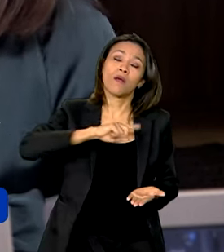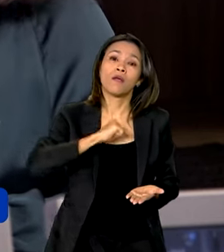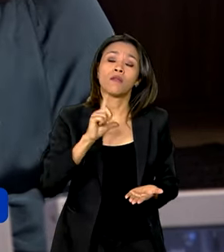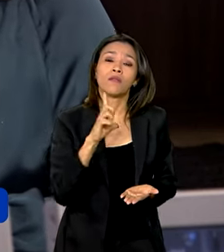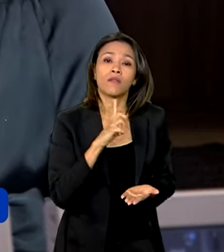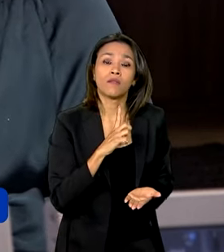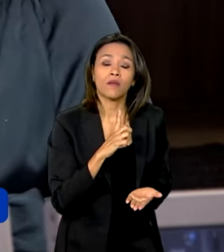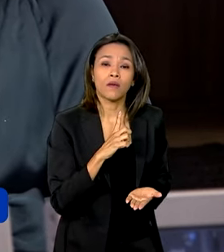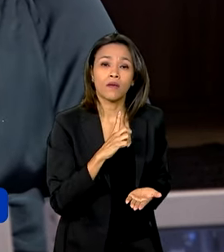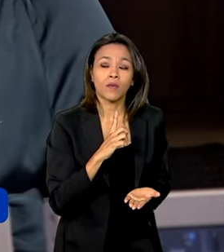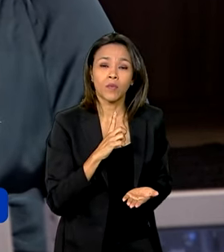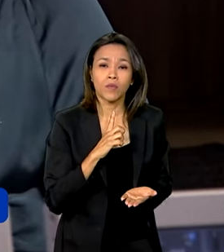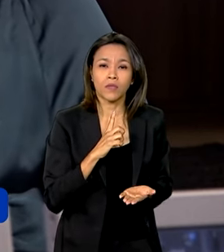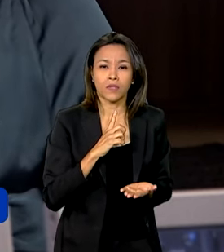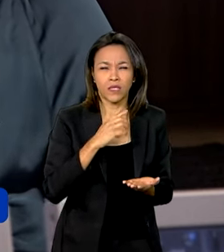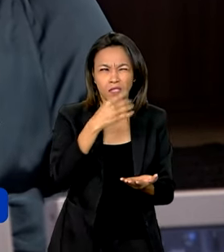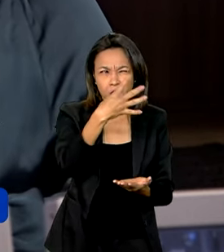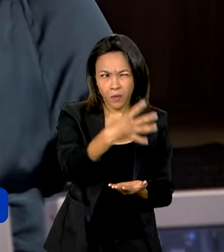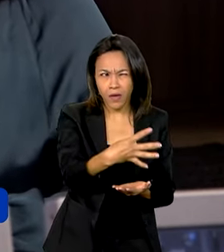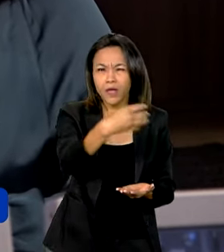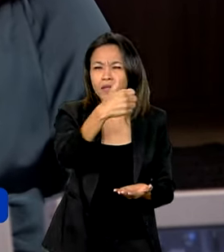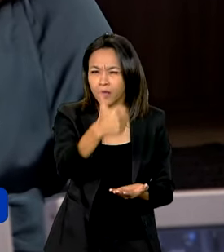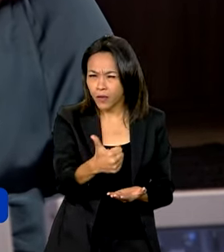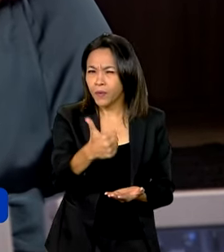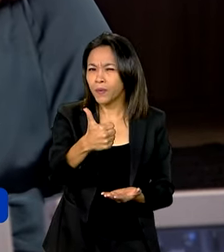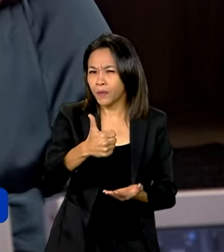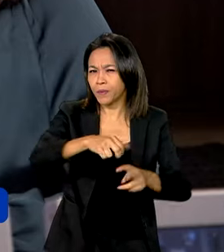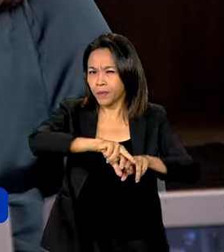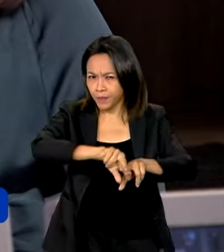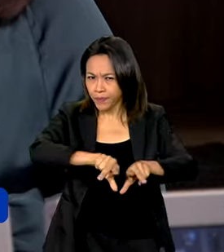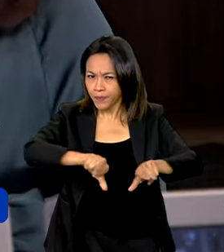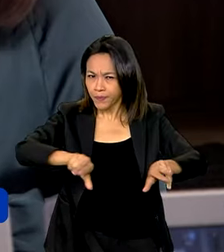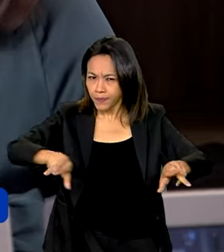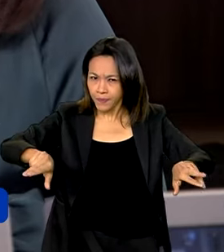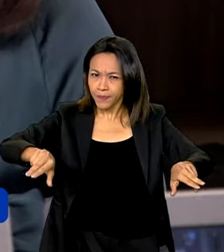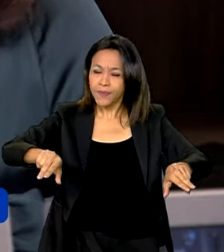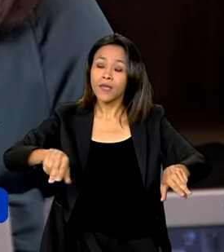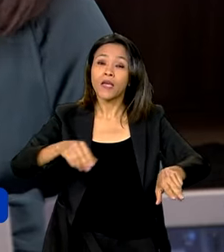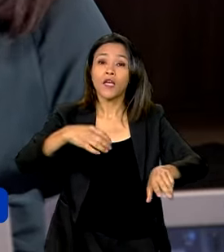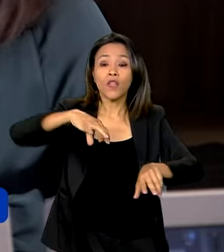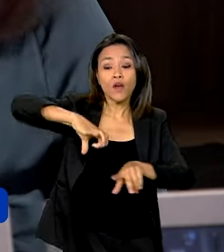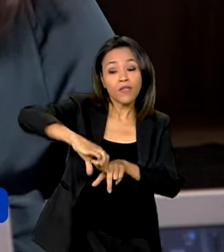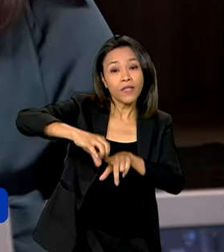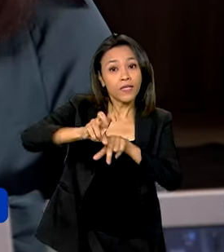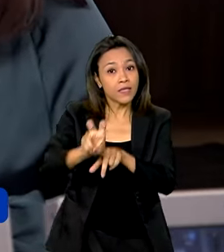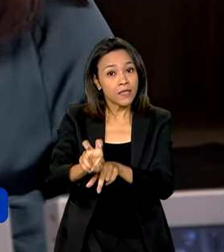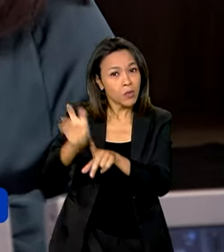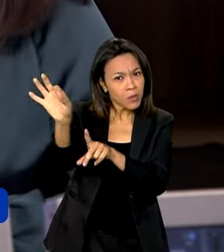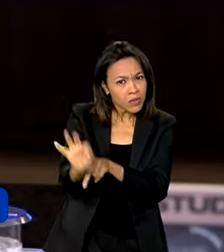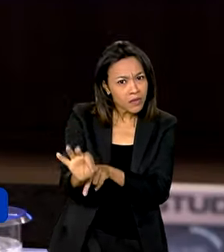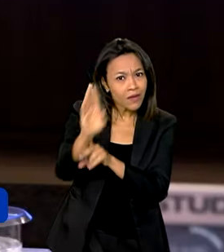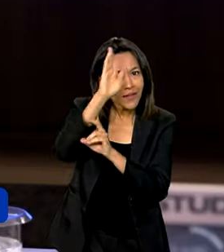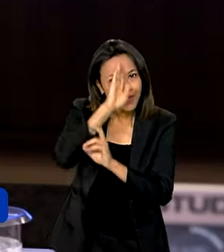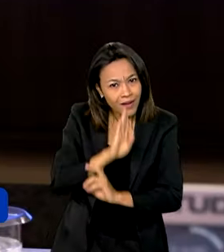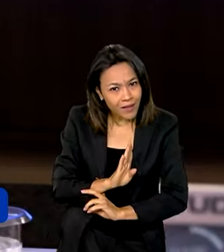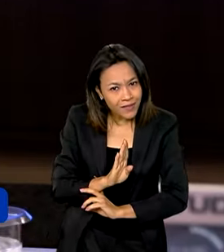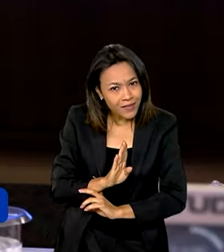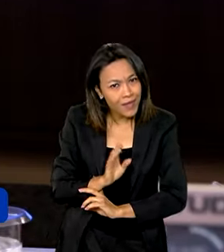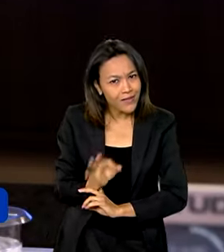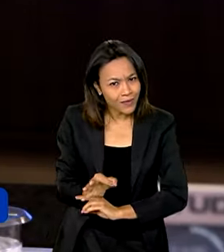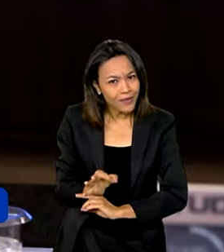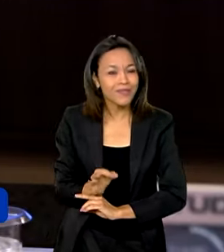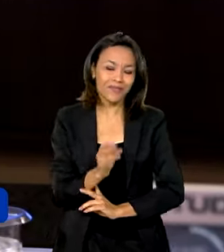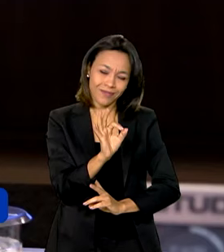passa a ter dentre esses 41 itens 95% deles totalmente gratuitos é isso ministra É isso mesmo